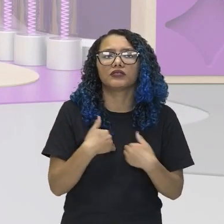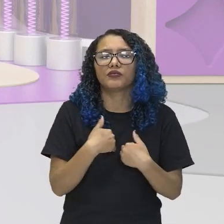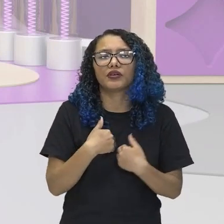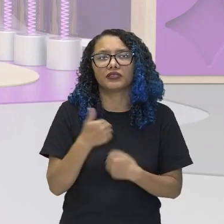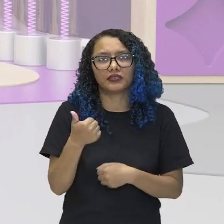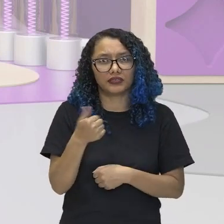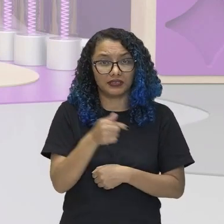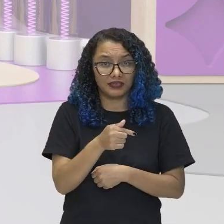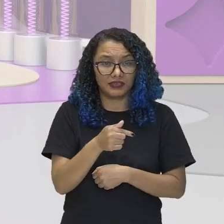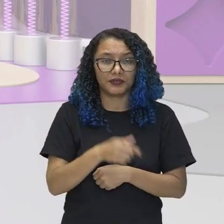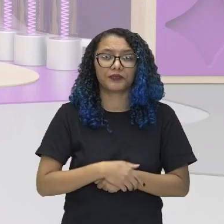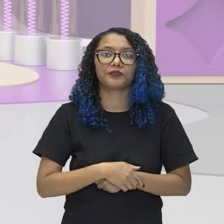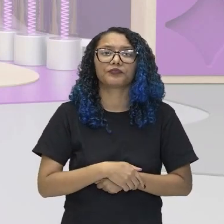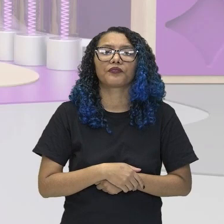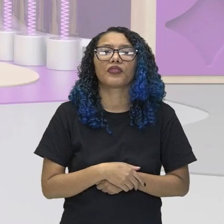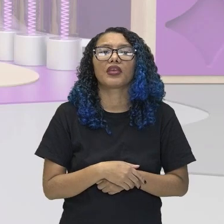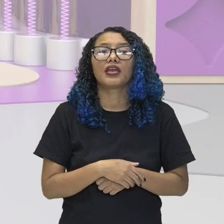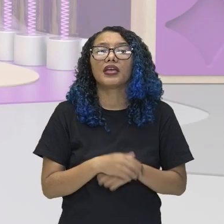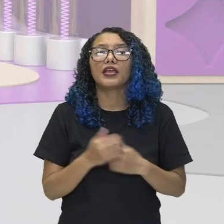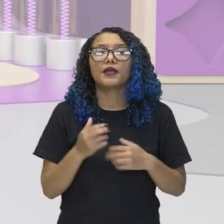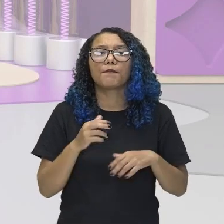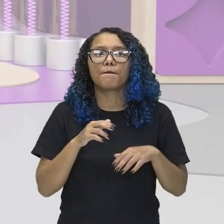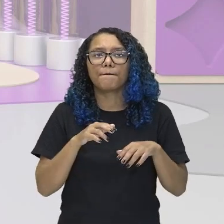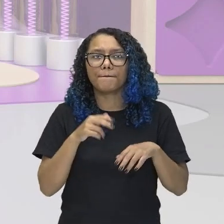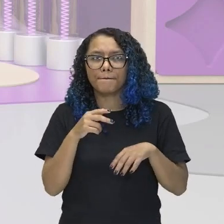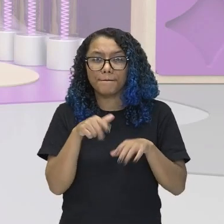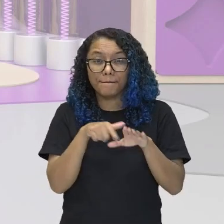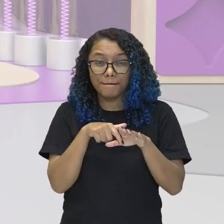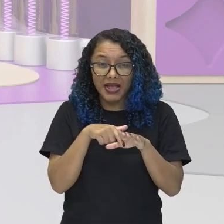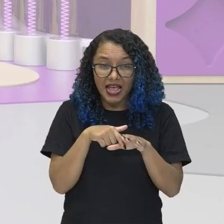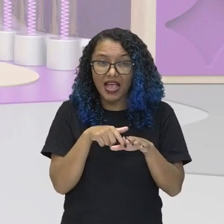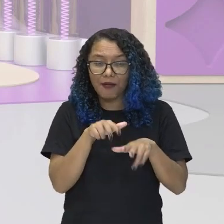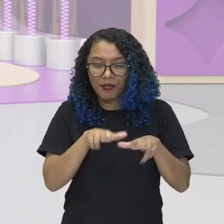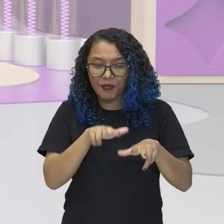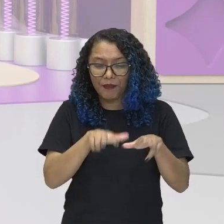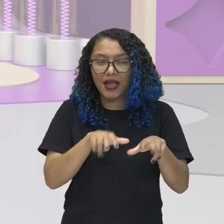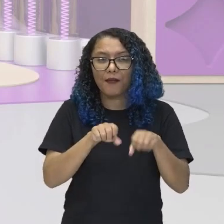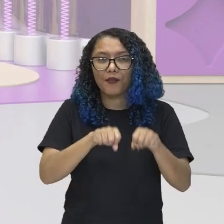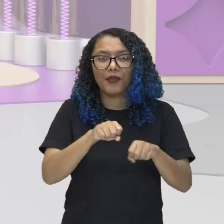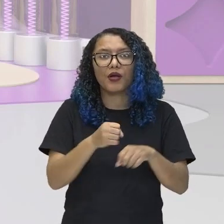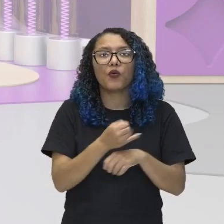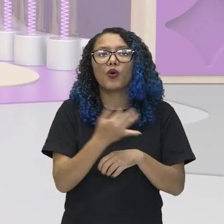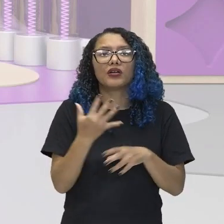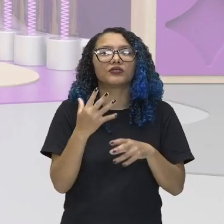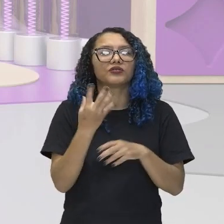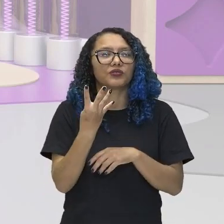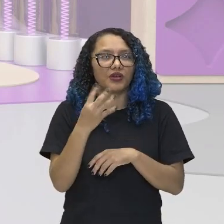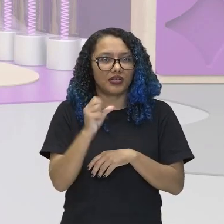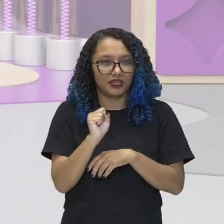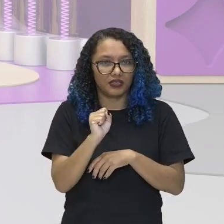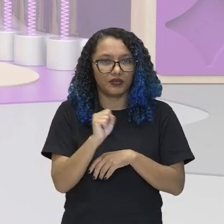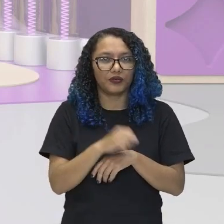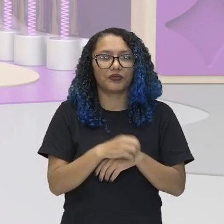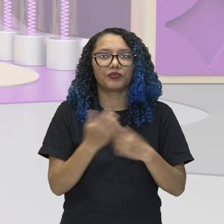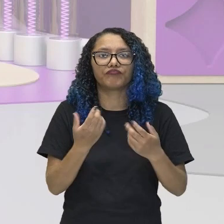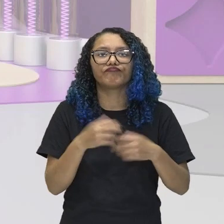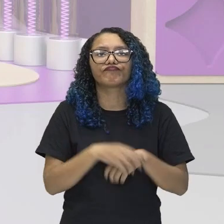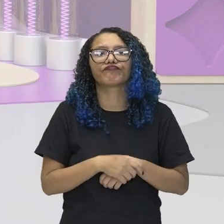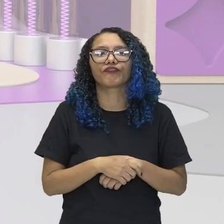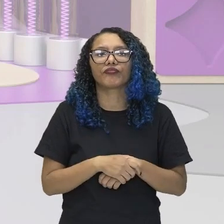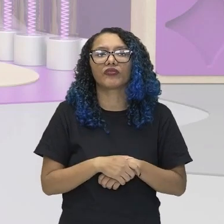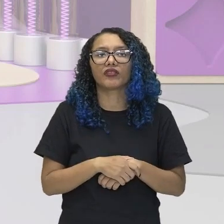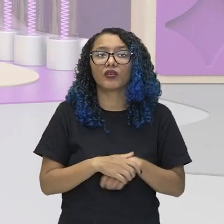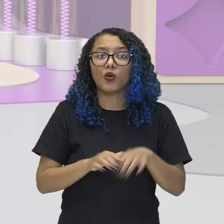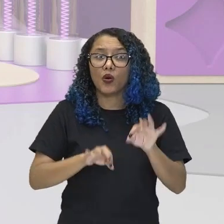são 48 pés. Escreva um sistema de equações que represente a quantidade de